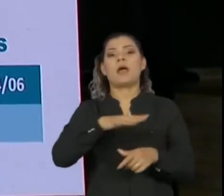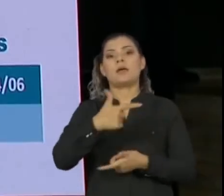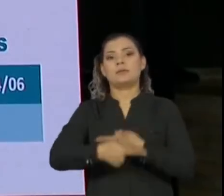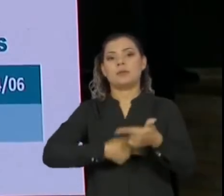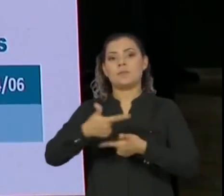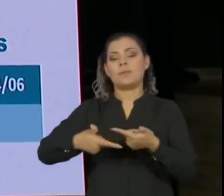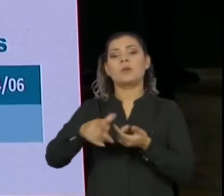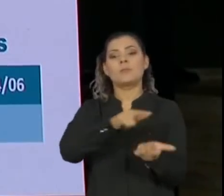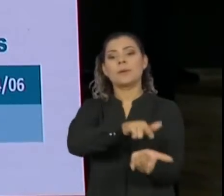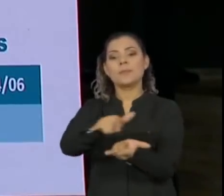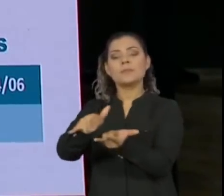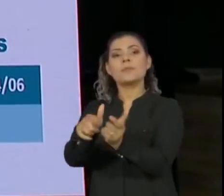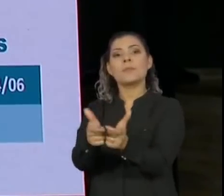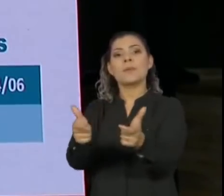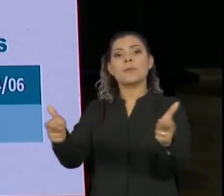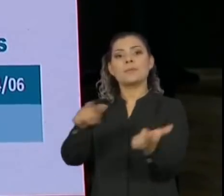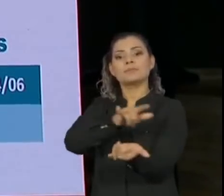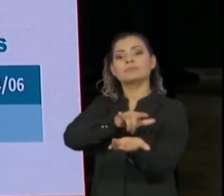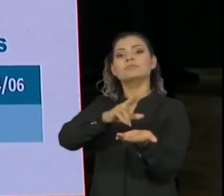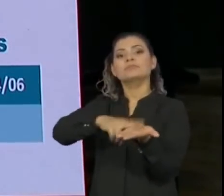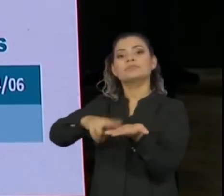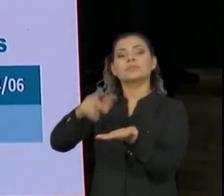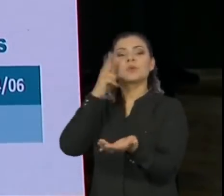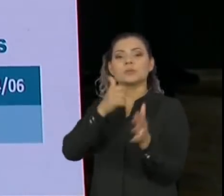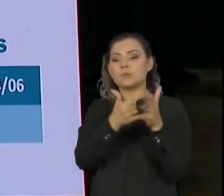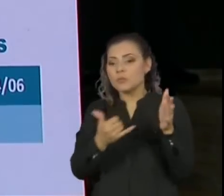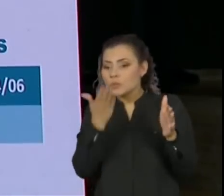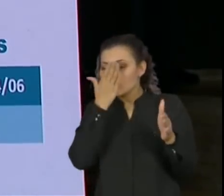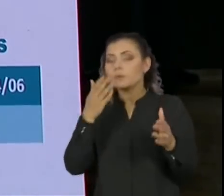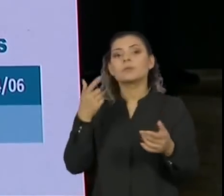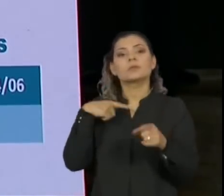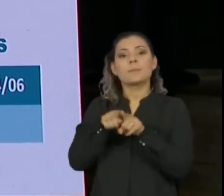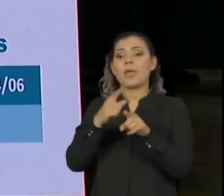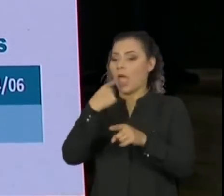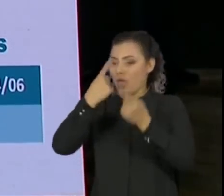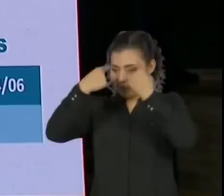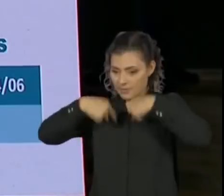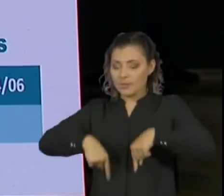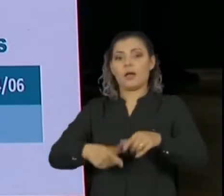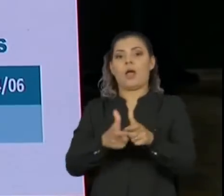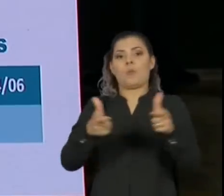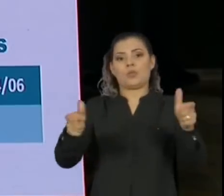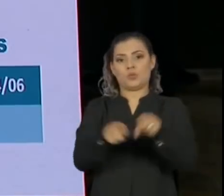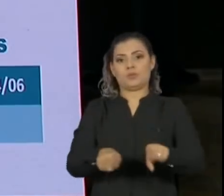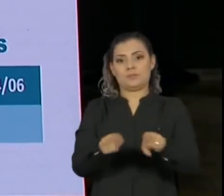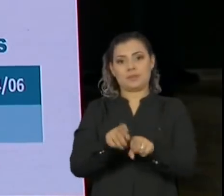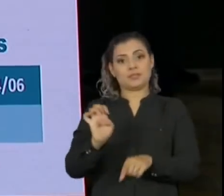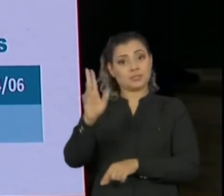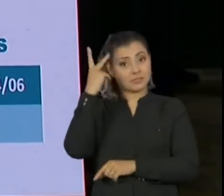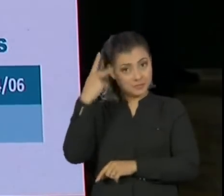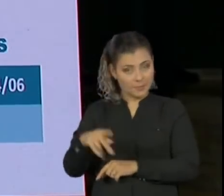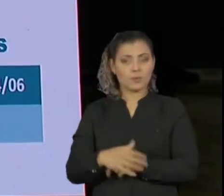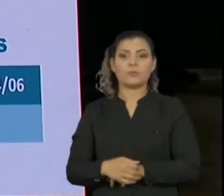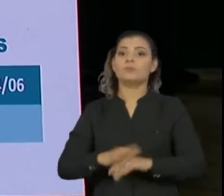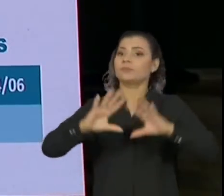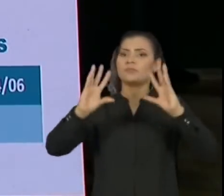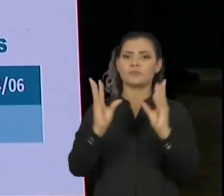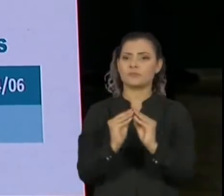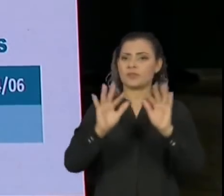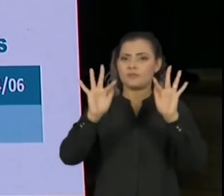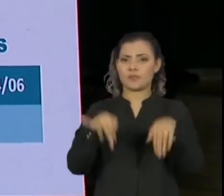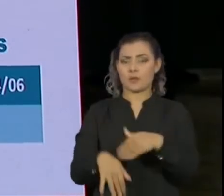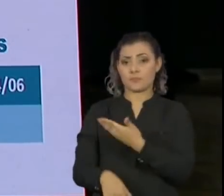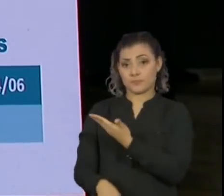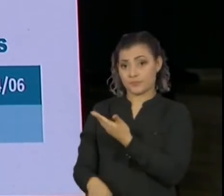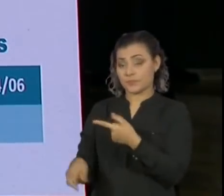novos leitos de UTI e também o aumento de testagem realizado em todo o território aqui do estado de São Paulo. Finalizando a comparação